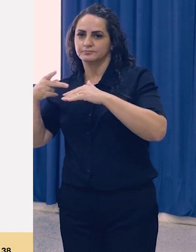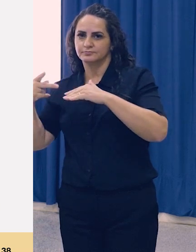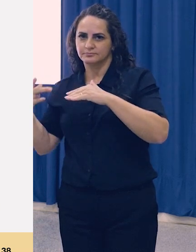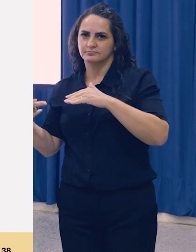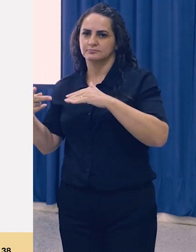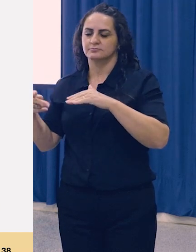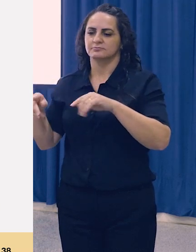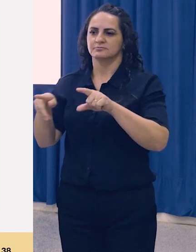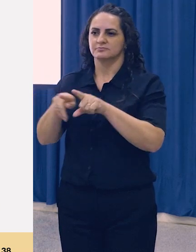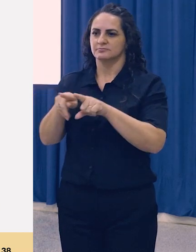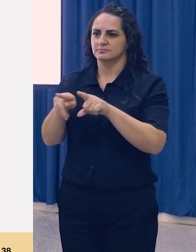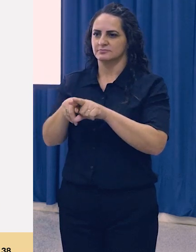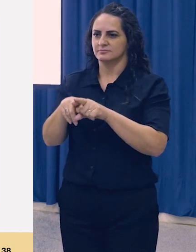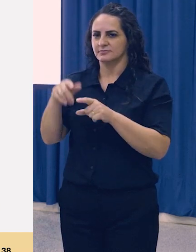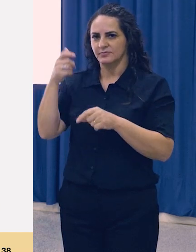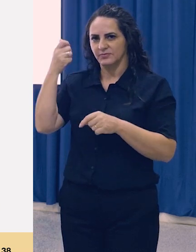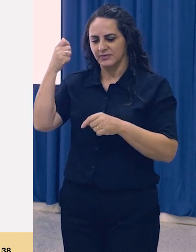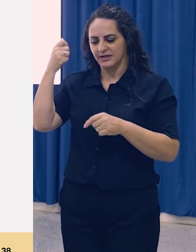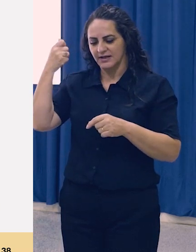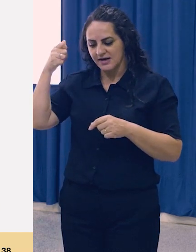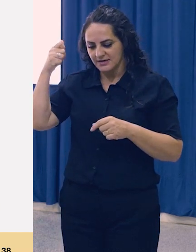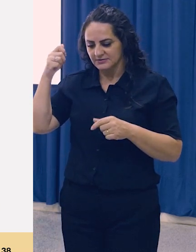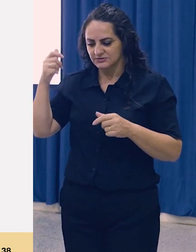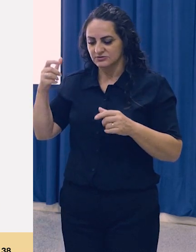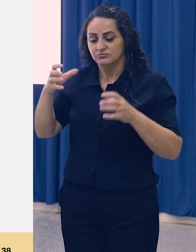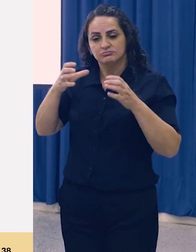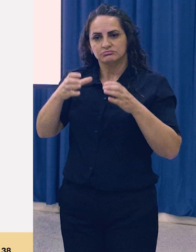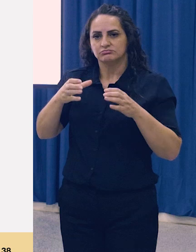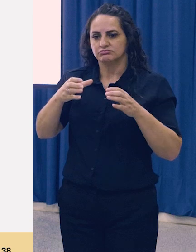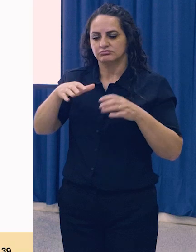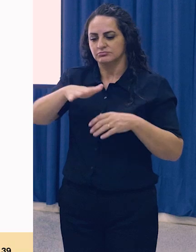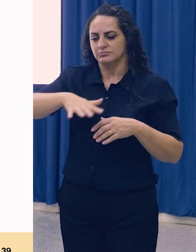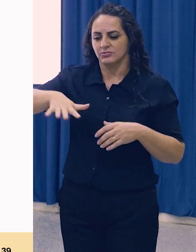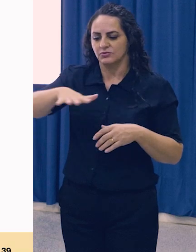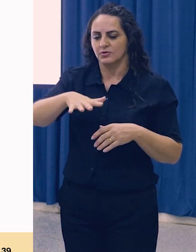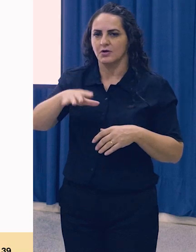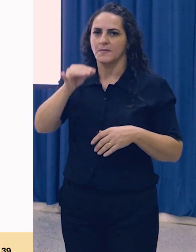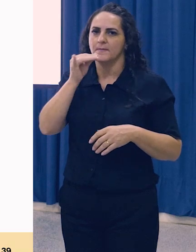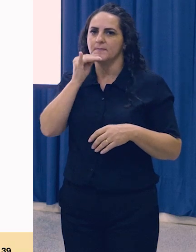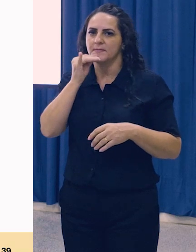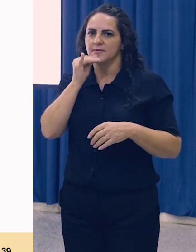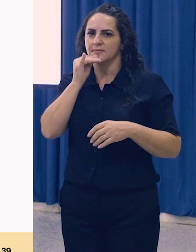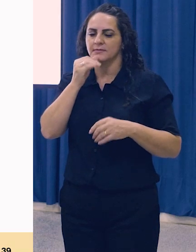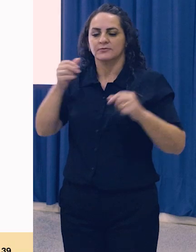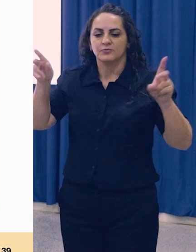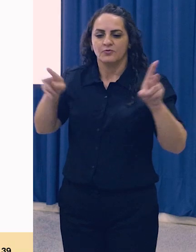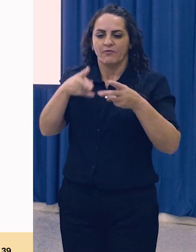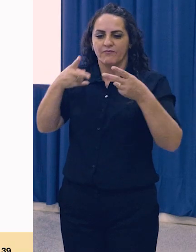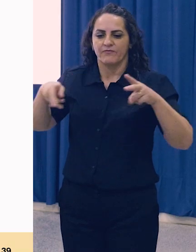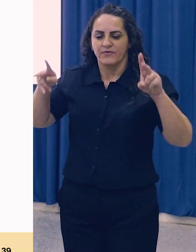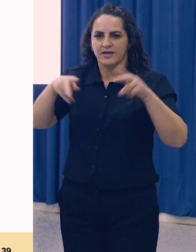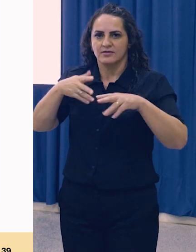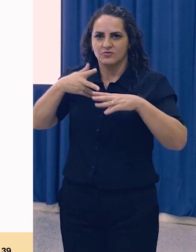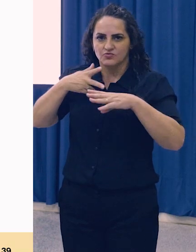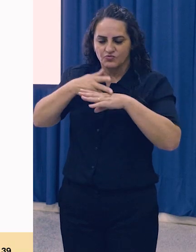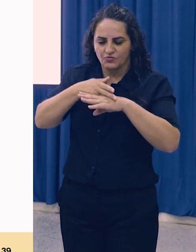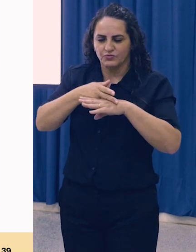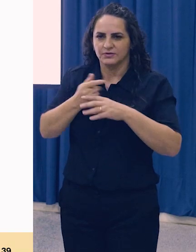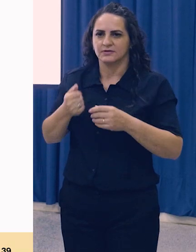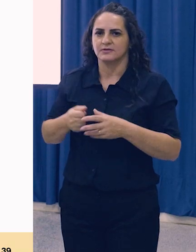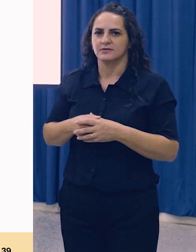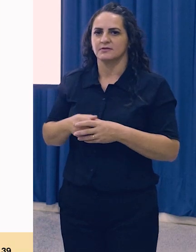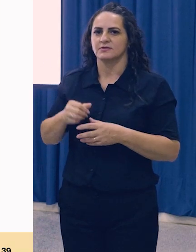e artistas locais. Então, por exemplo, os atores de ventos cortantes. O Will, ele é